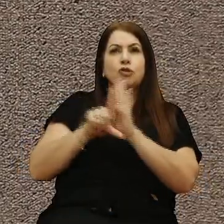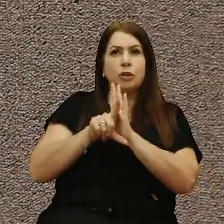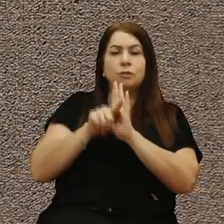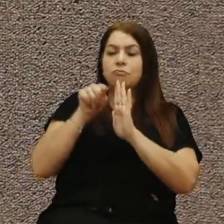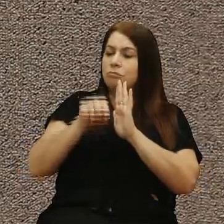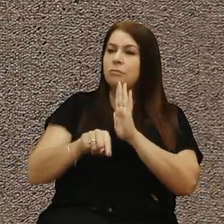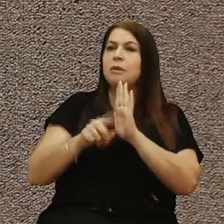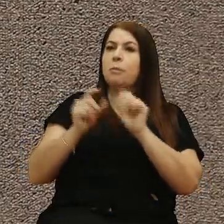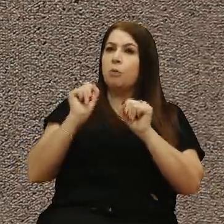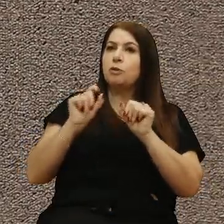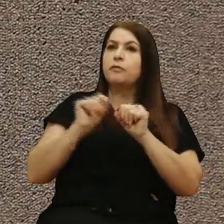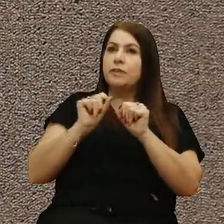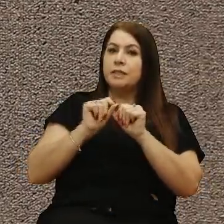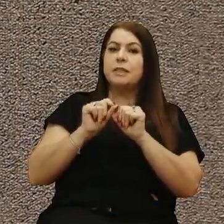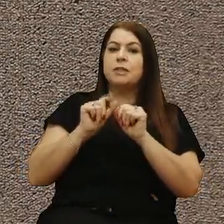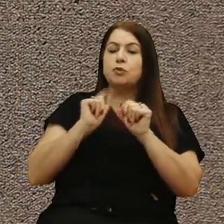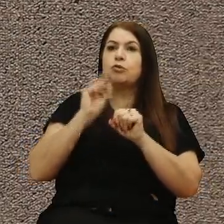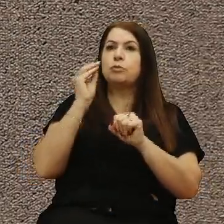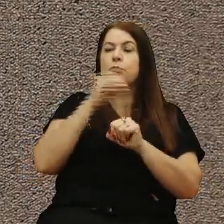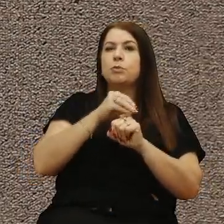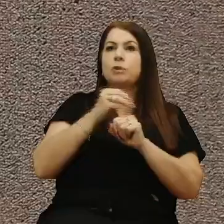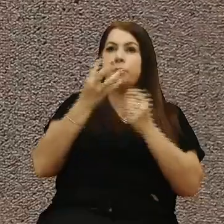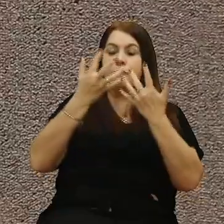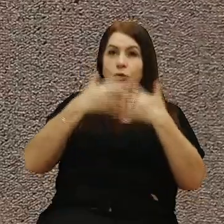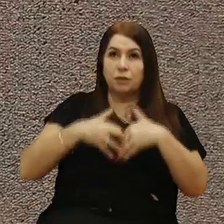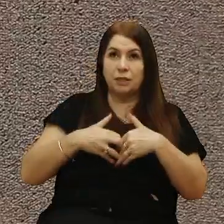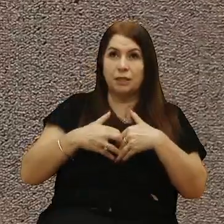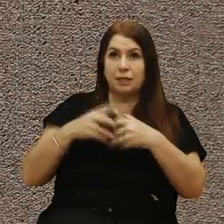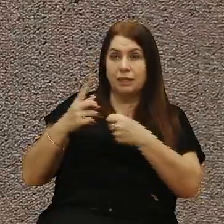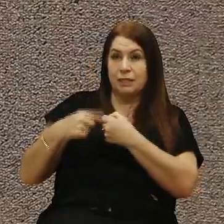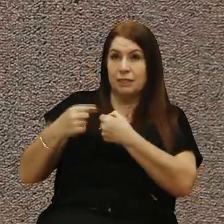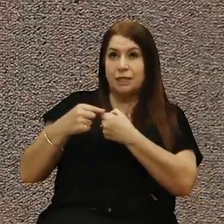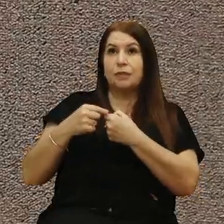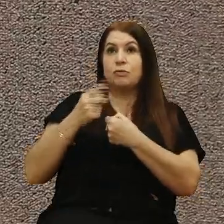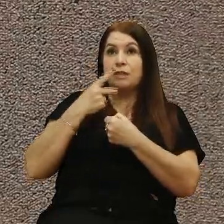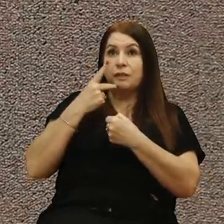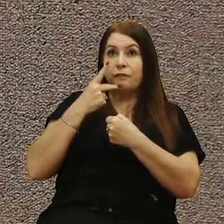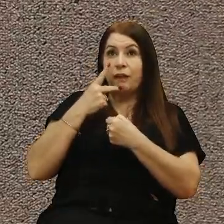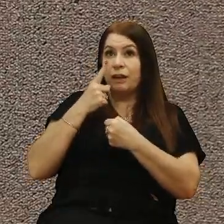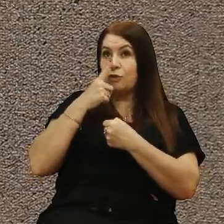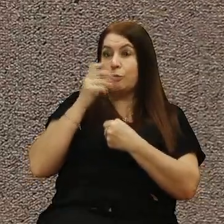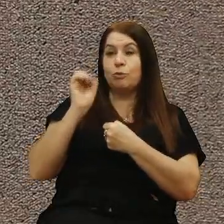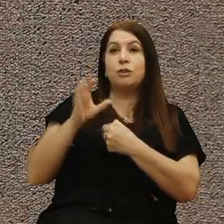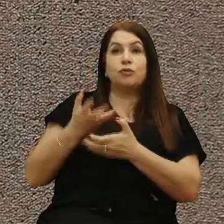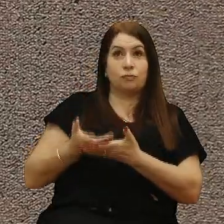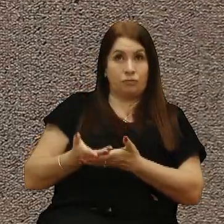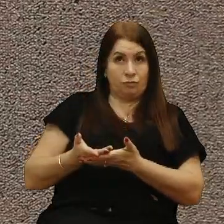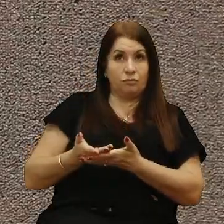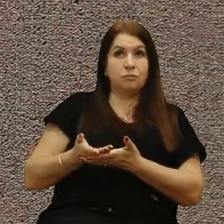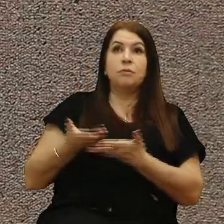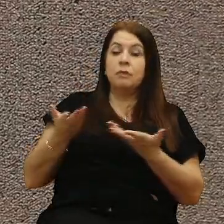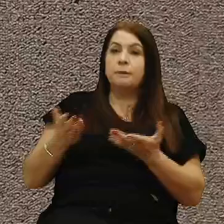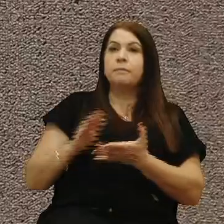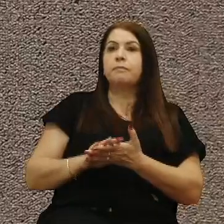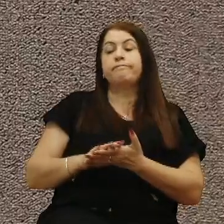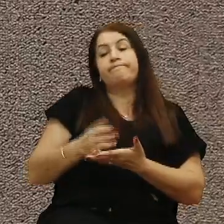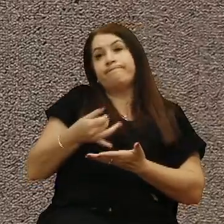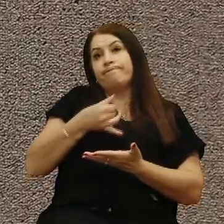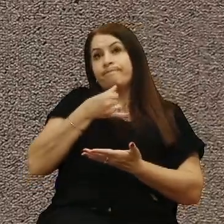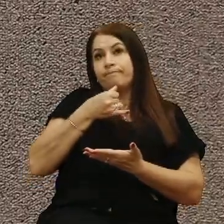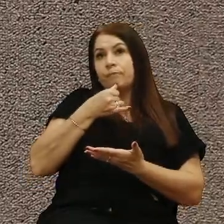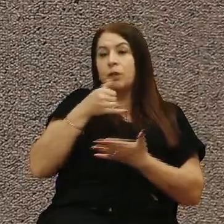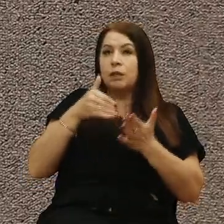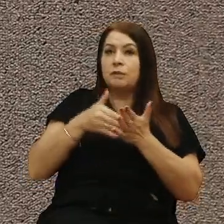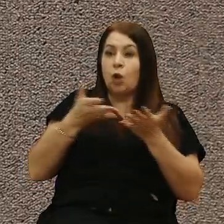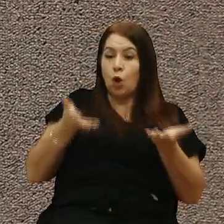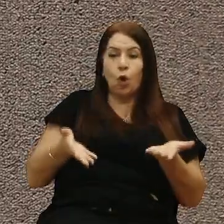gente pode fazer e colocar para funcionamento na nossa cidade no que diz respeito ao lixo, né? E, infelizmente, até o